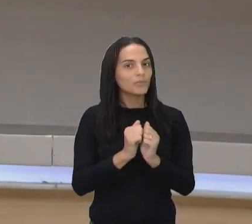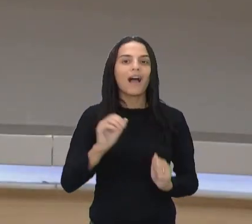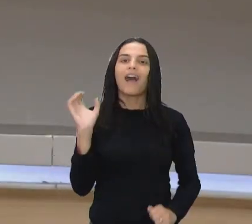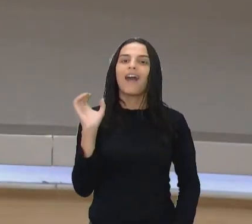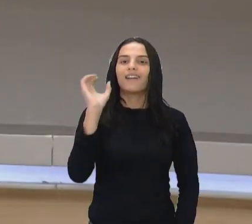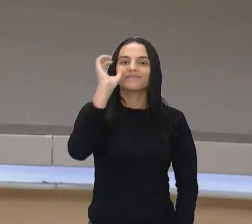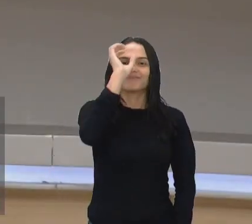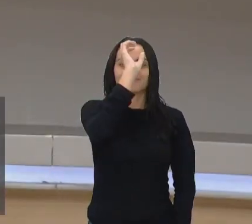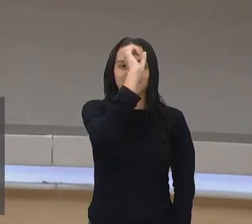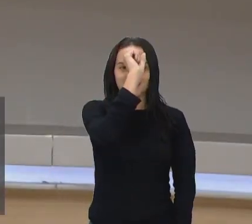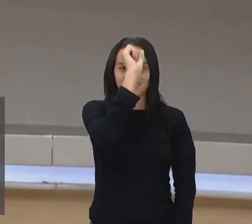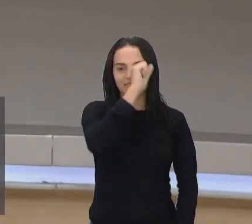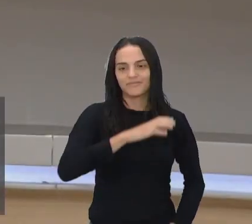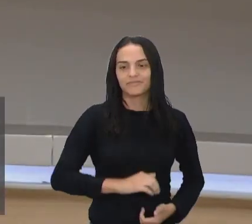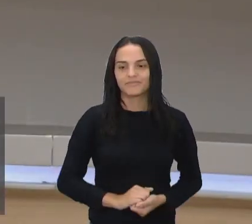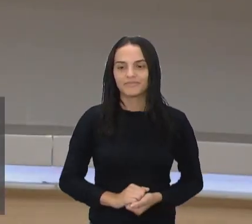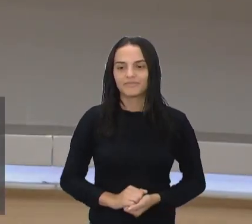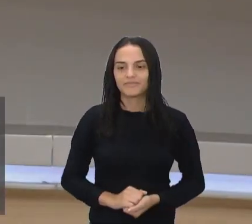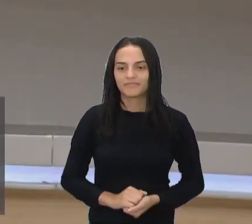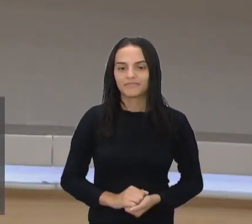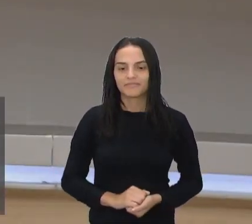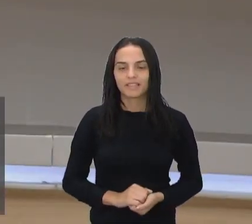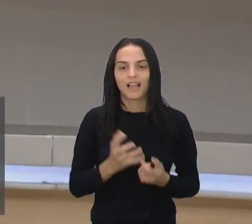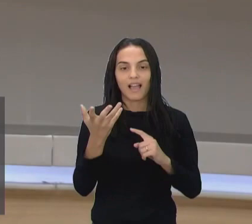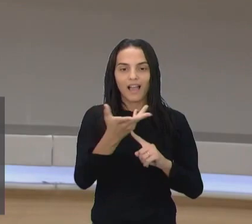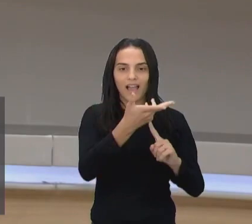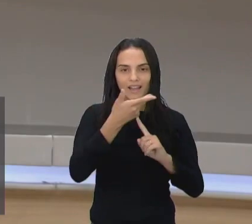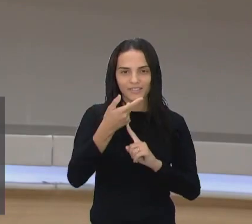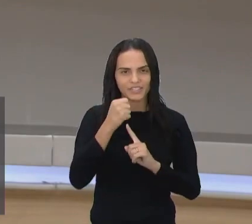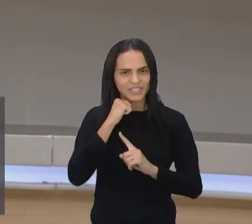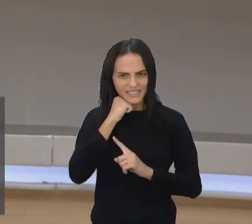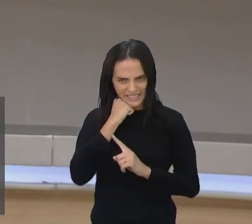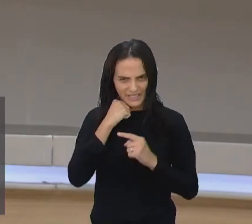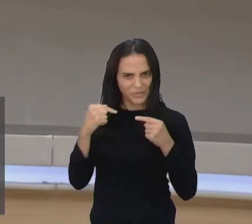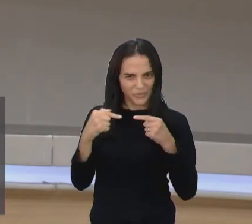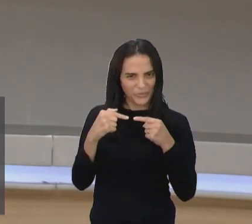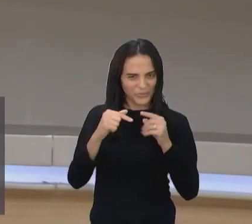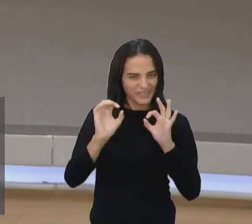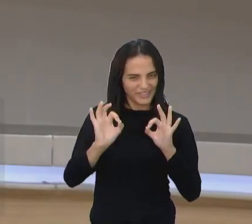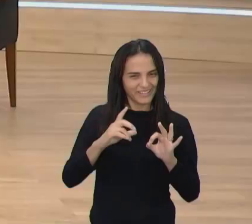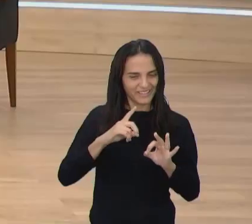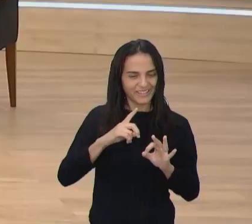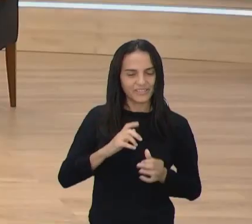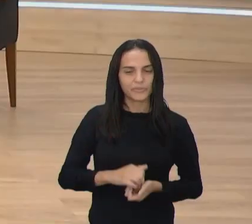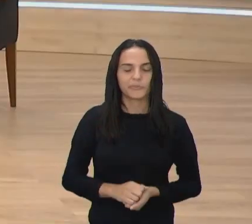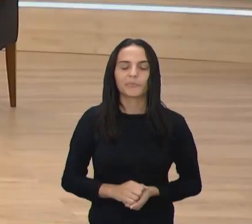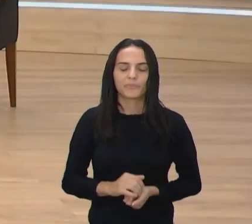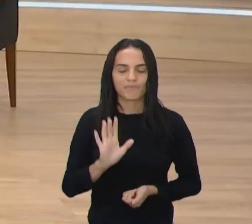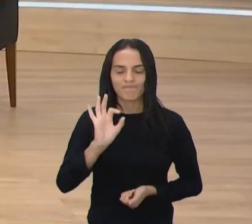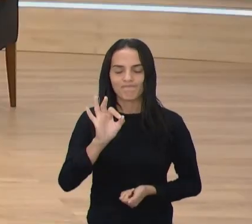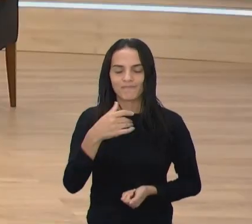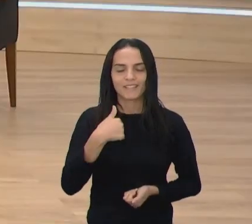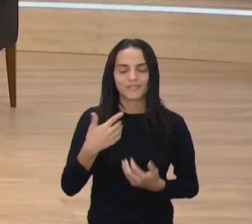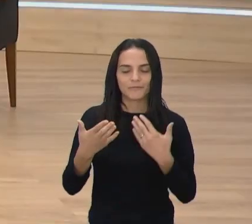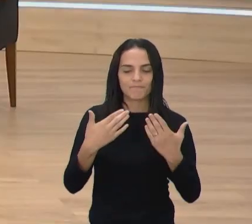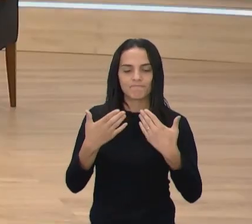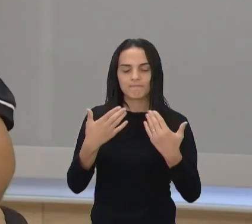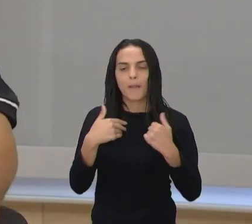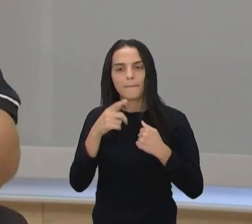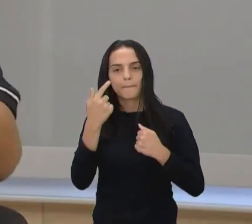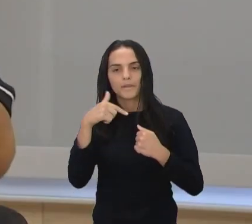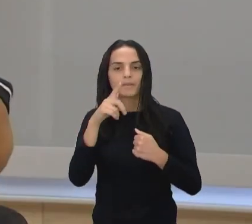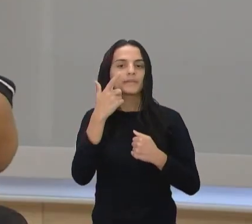professor Orenci. Quero saber, será que arte e ciências tem a ver, professor? Exatamente. Vamos fazer um bate-bola aí para a